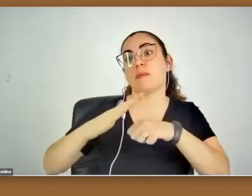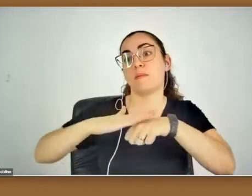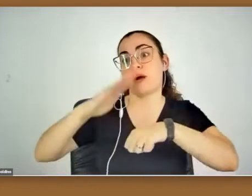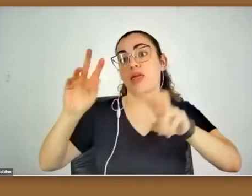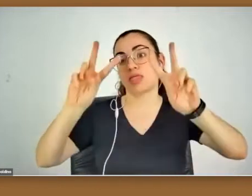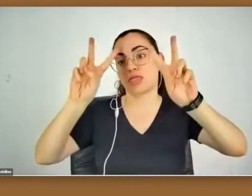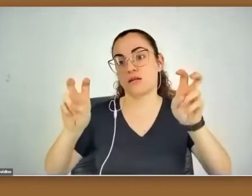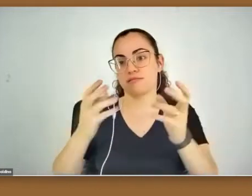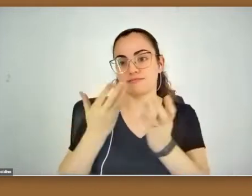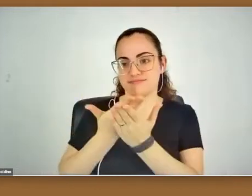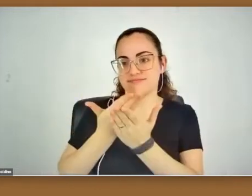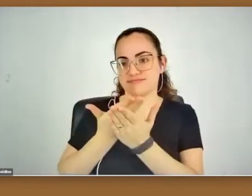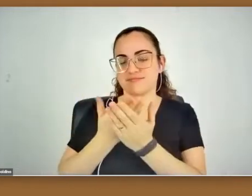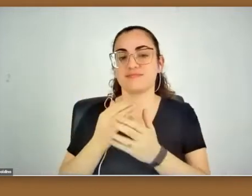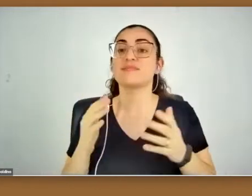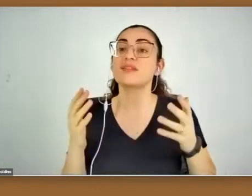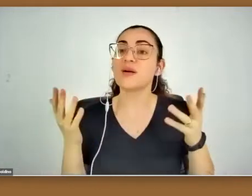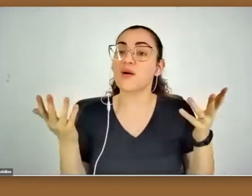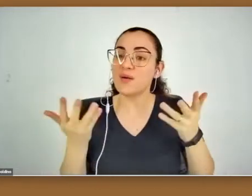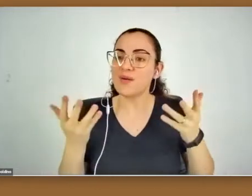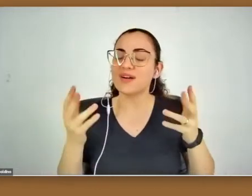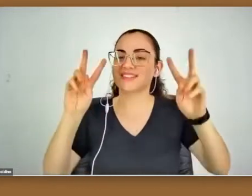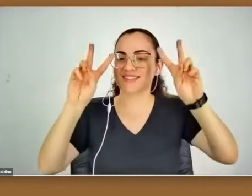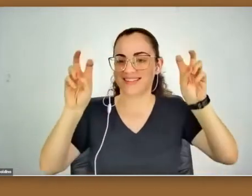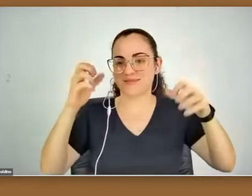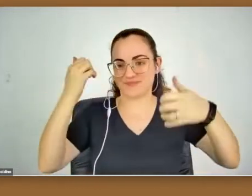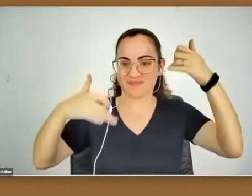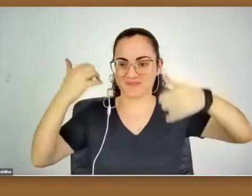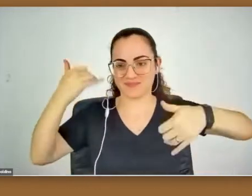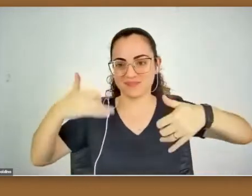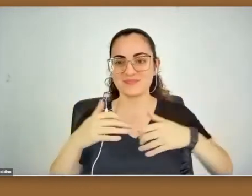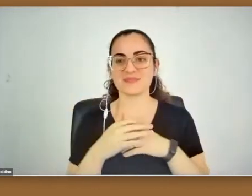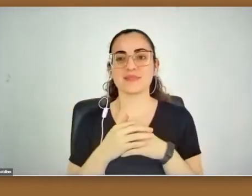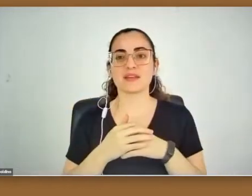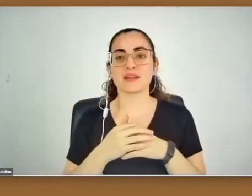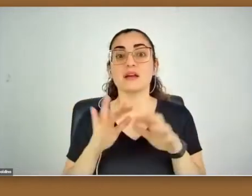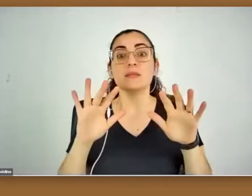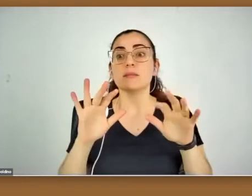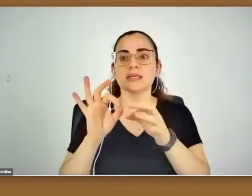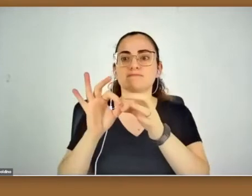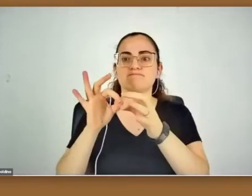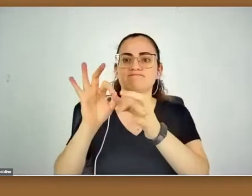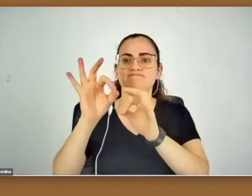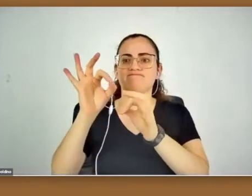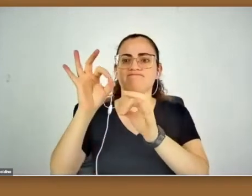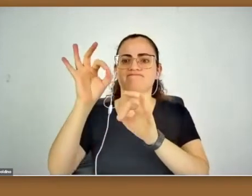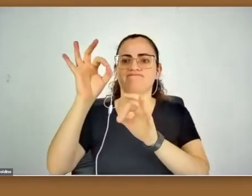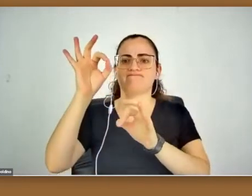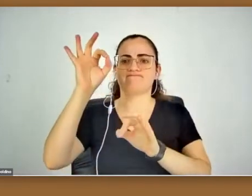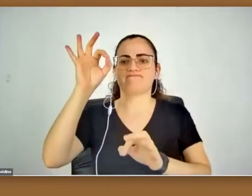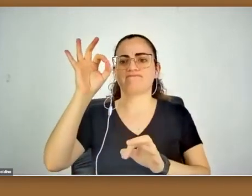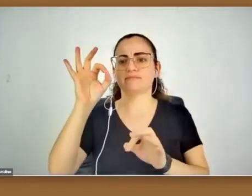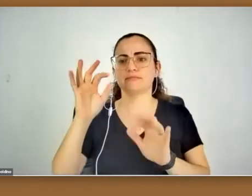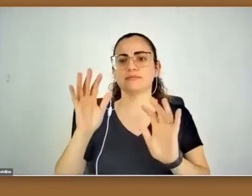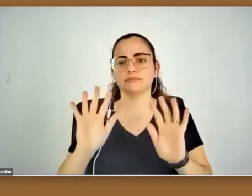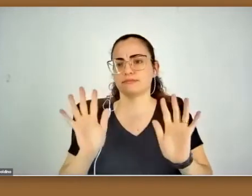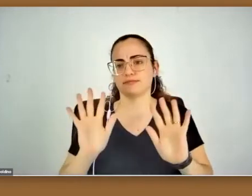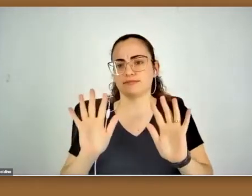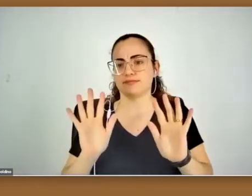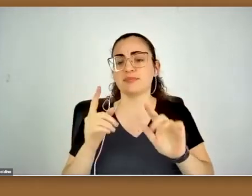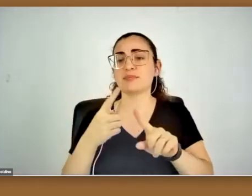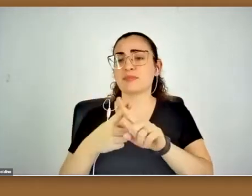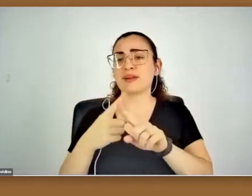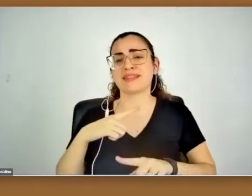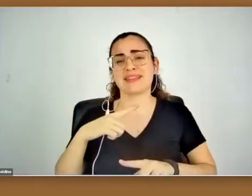hoje. Sem ser muito extensivo, porque vocês vão ver que é uma coisa assim muito ampla para a gente